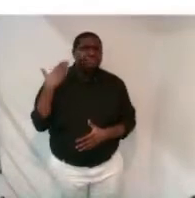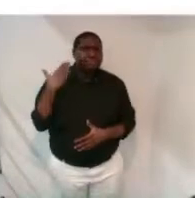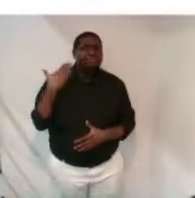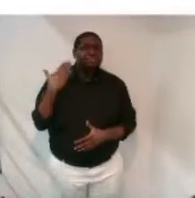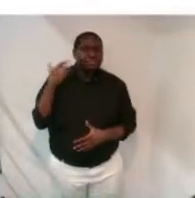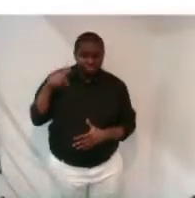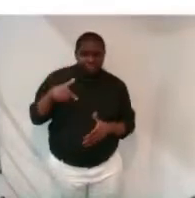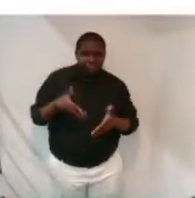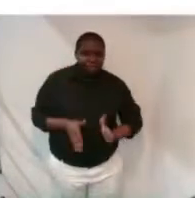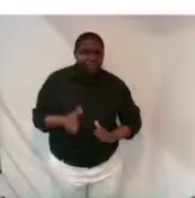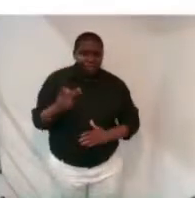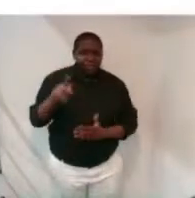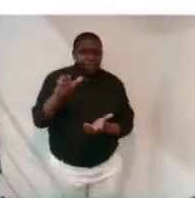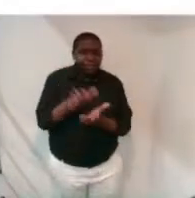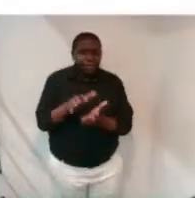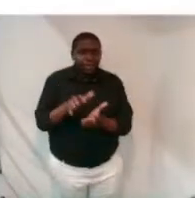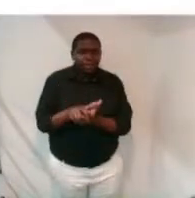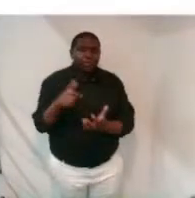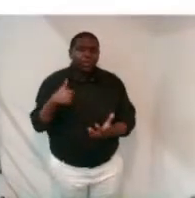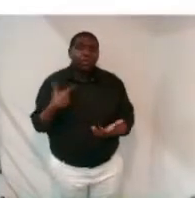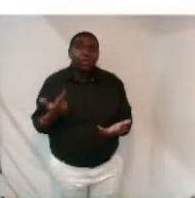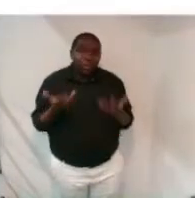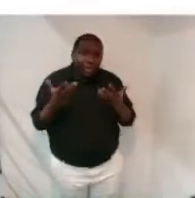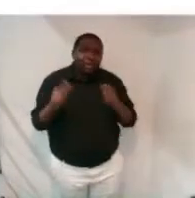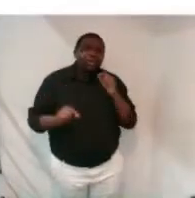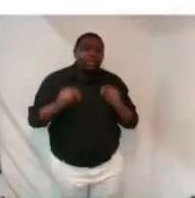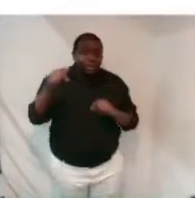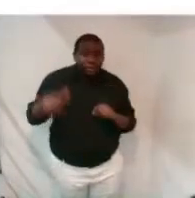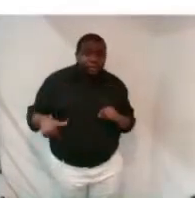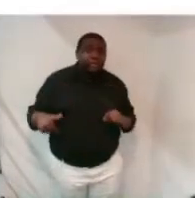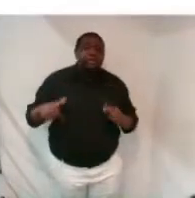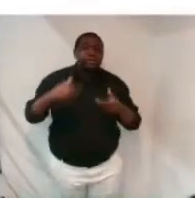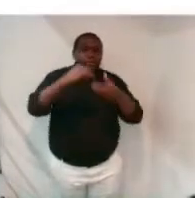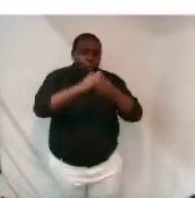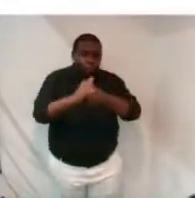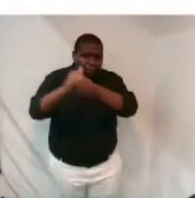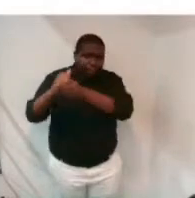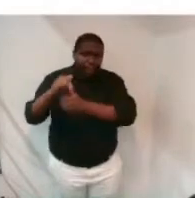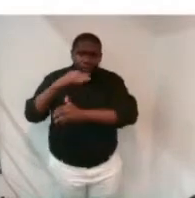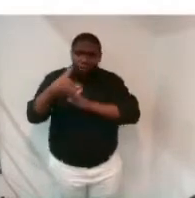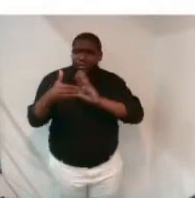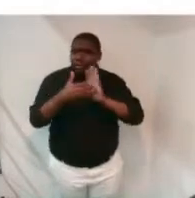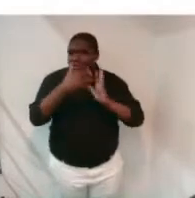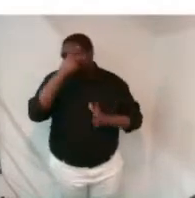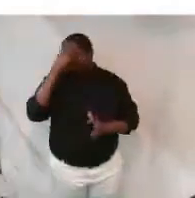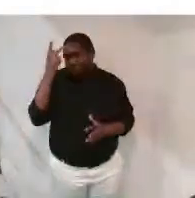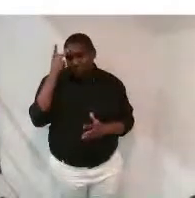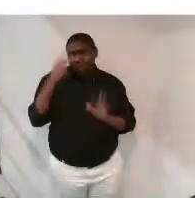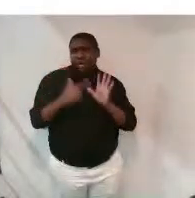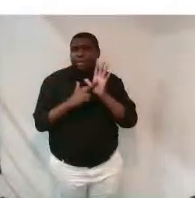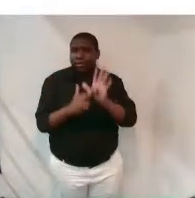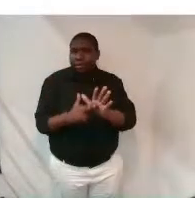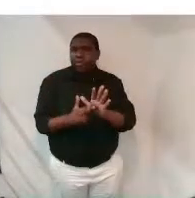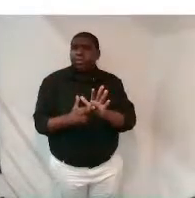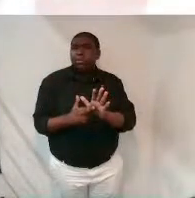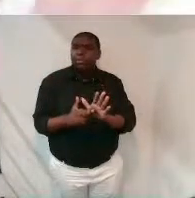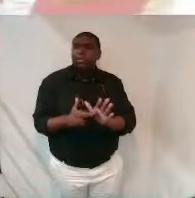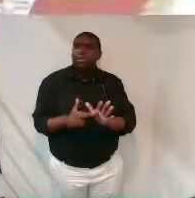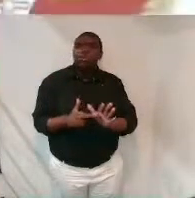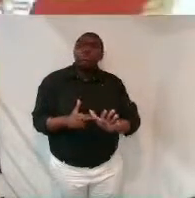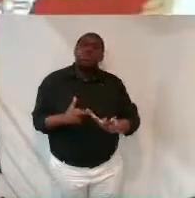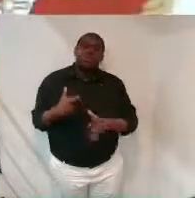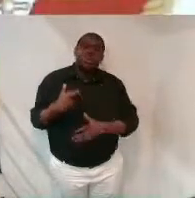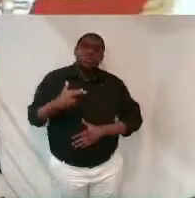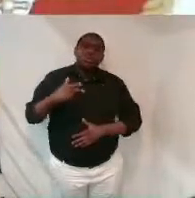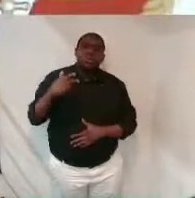saudar a todos os representantes aqui do Ministério Público de Pernambuco, na pessoa do Dr. Paulo Augusto